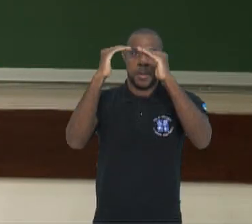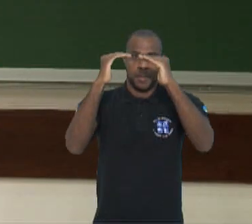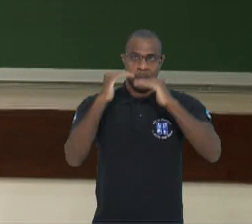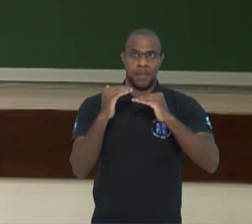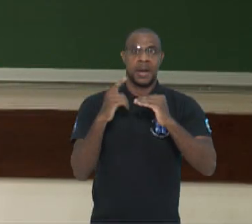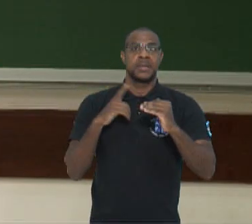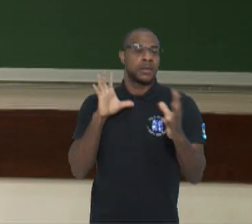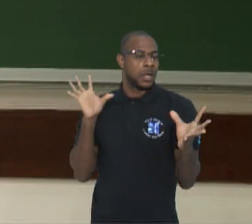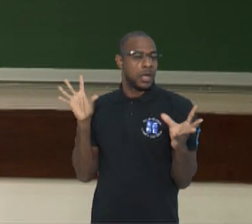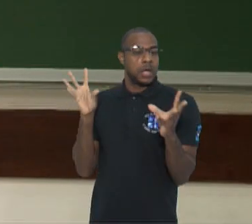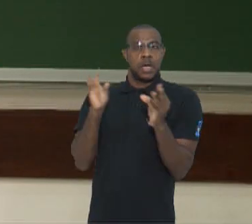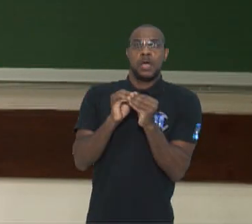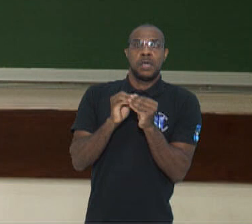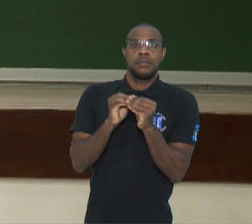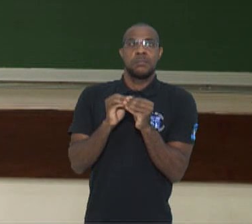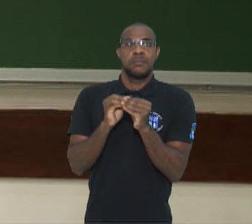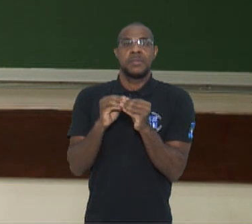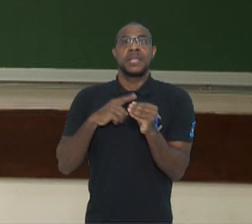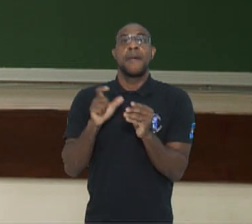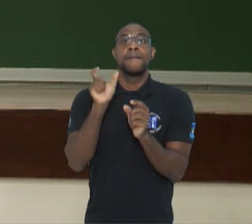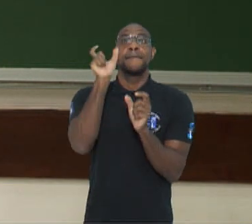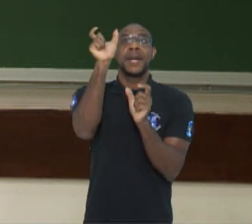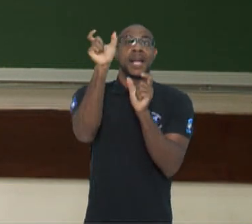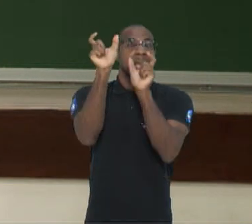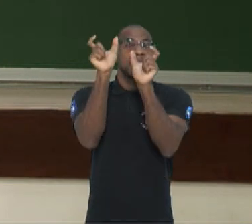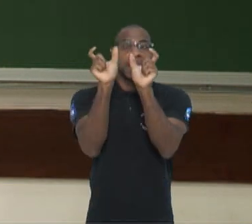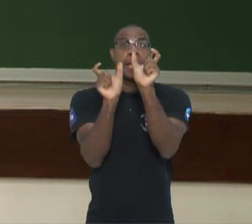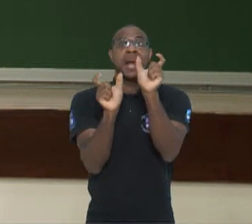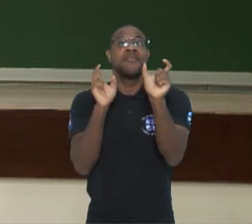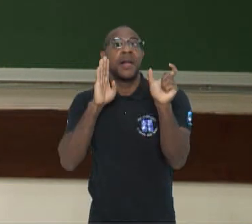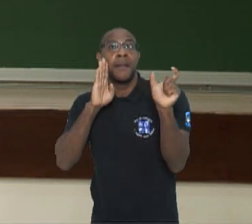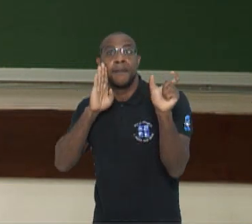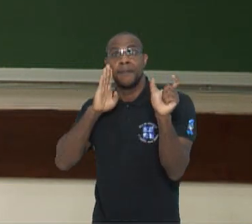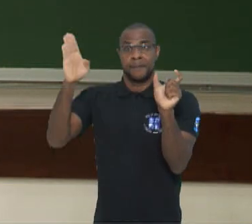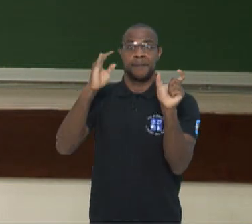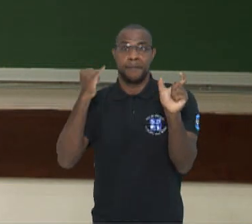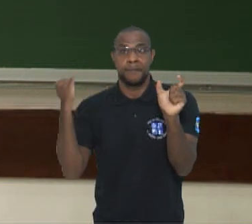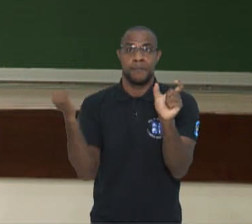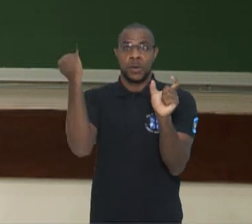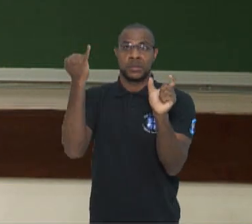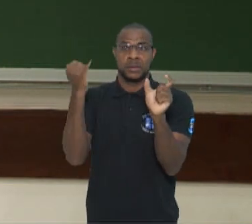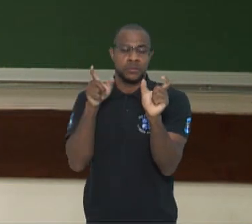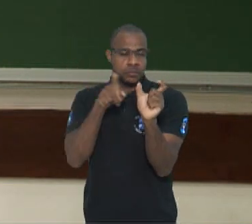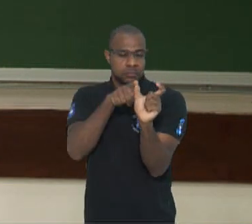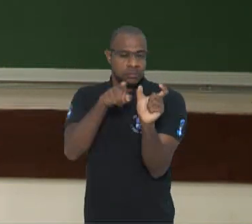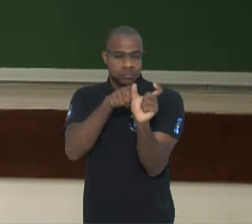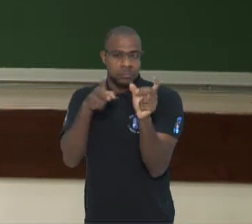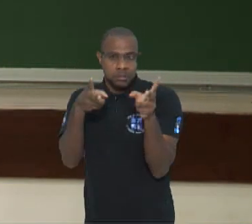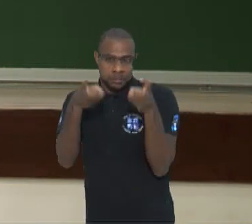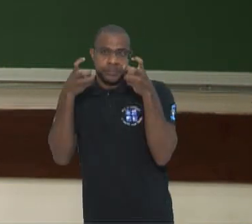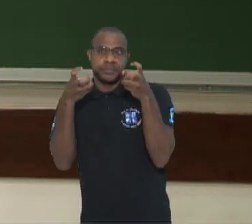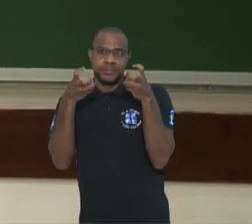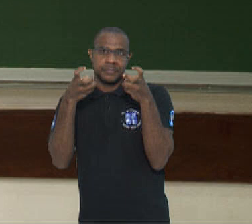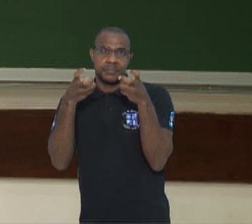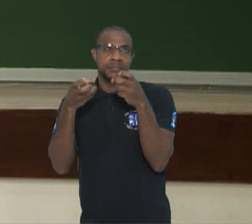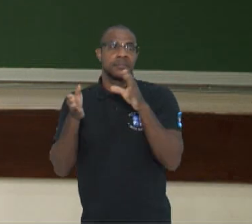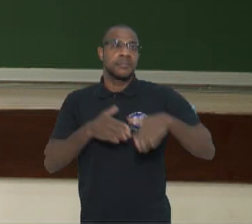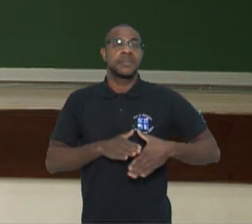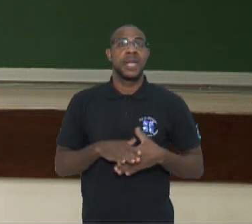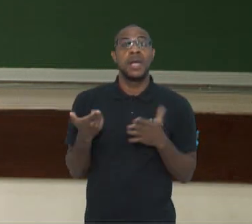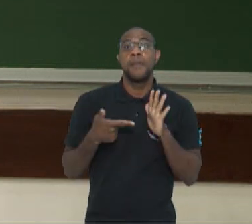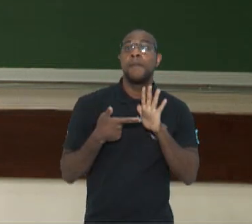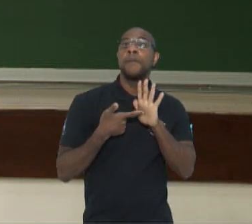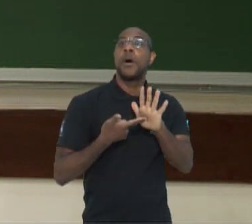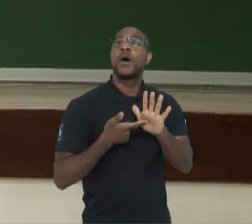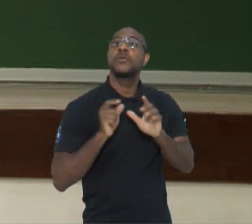Não é nem um resumo, mas assim, são palavras-chave para trazer o meu leitor. Aí eu apresento o lead para